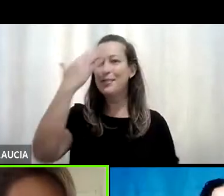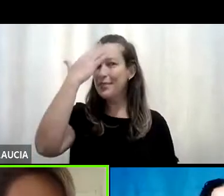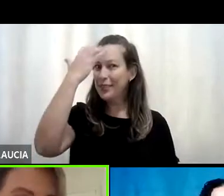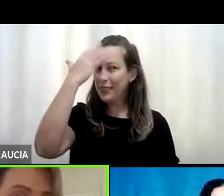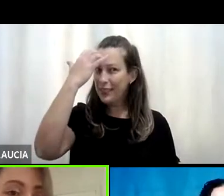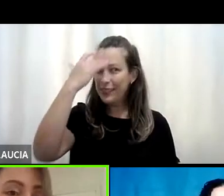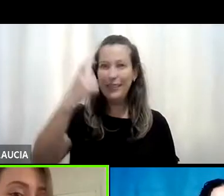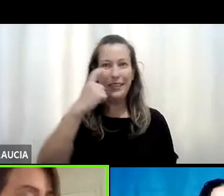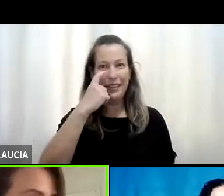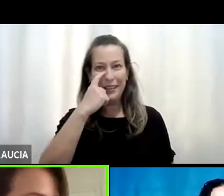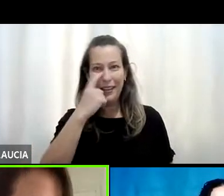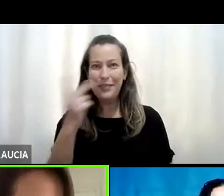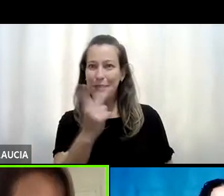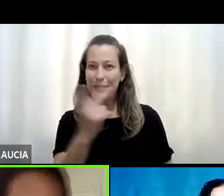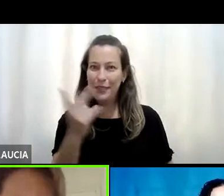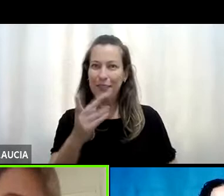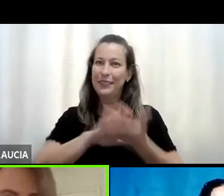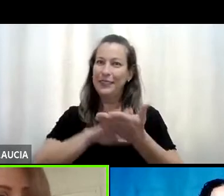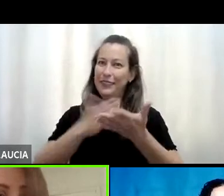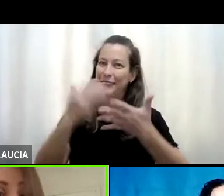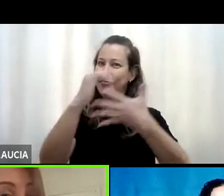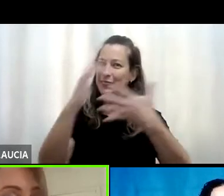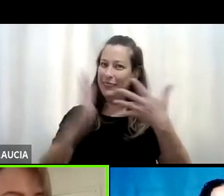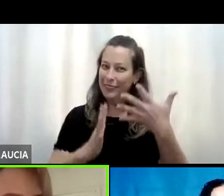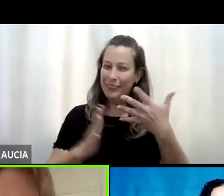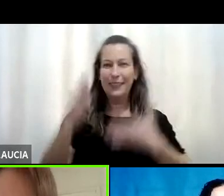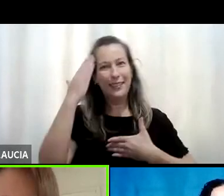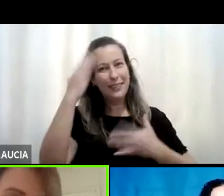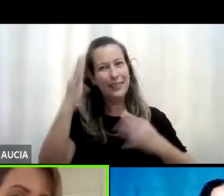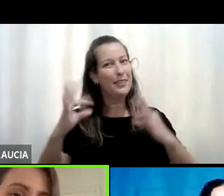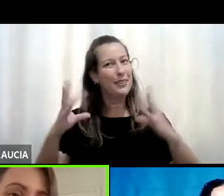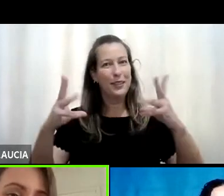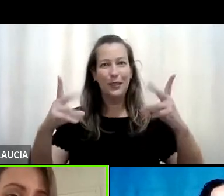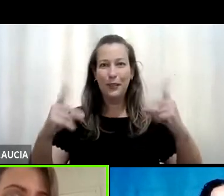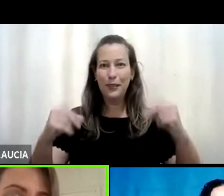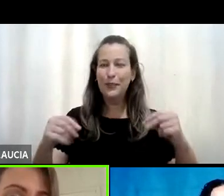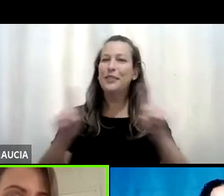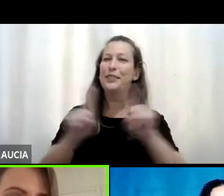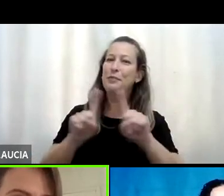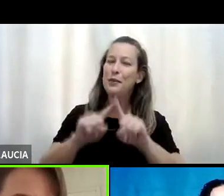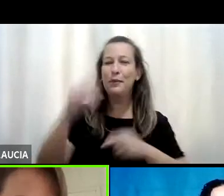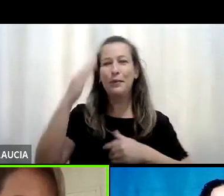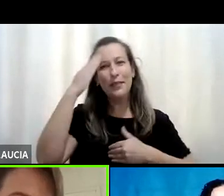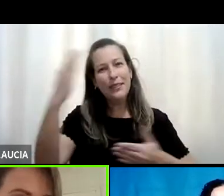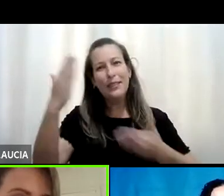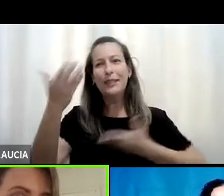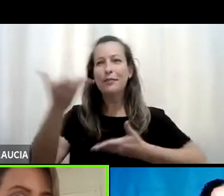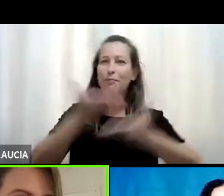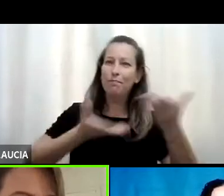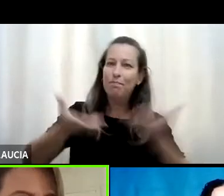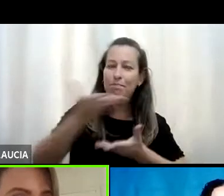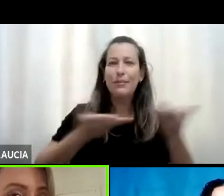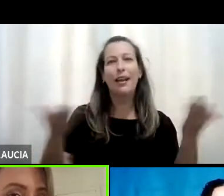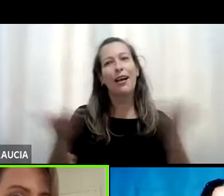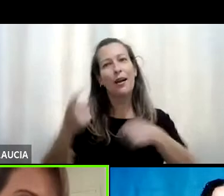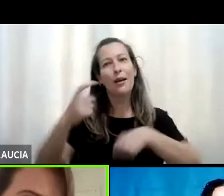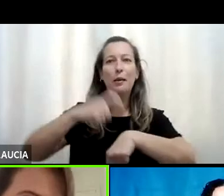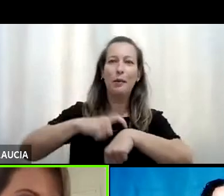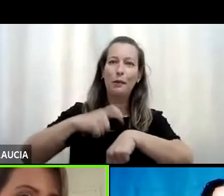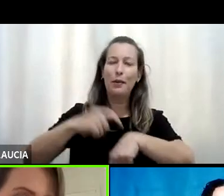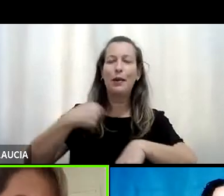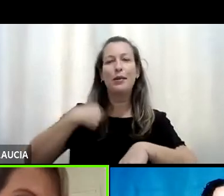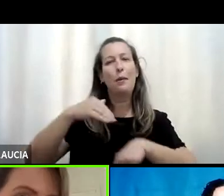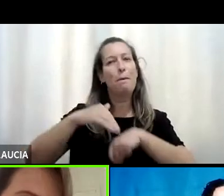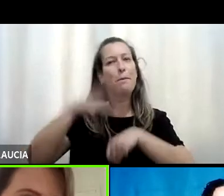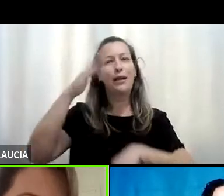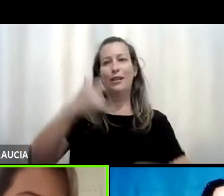Libras. Agradecer a todo mundo que esteve com a gente. Muito obrigada pelas interações. Nesses momentos, eu tenho ainda mais orgulho